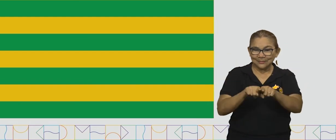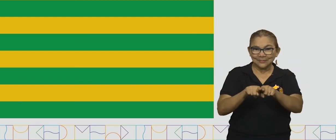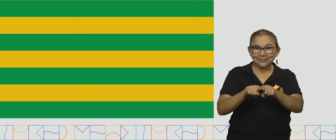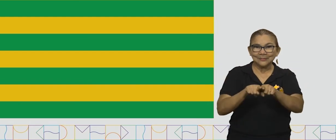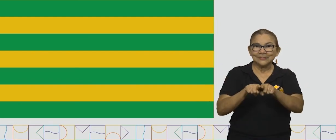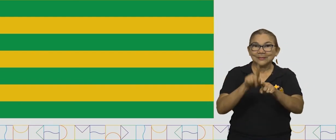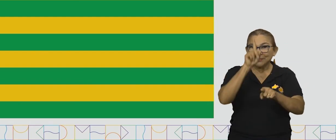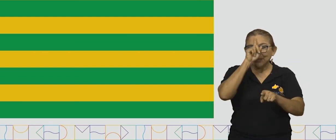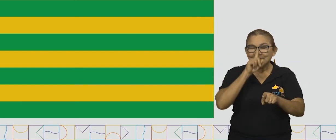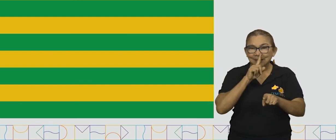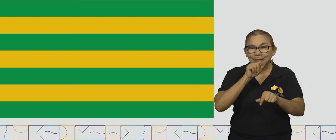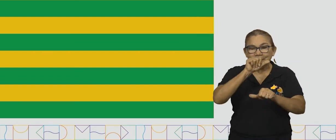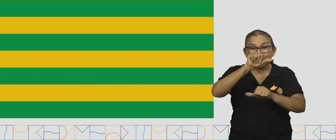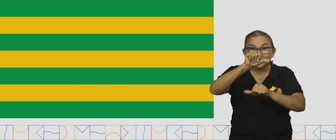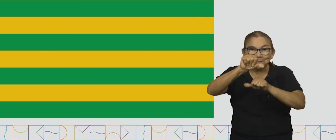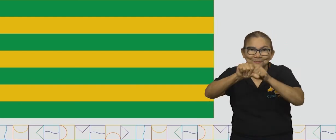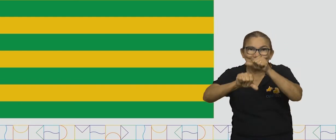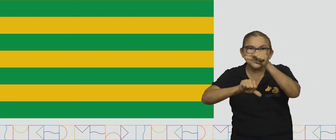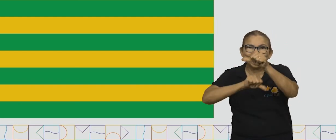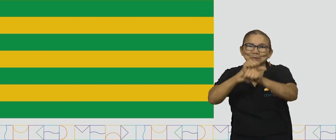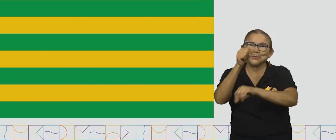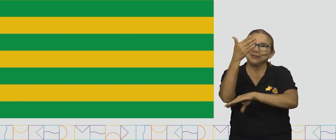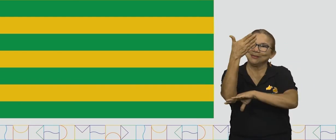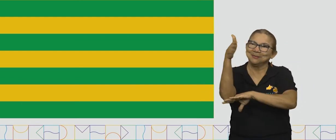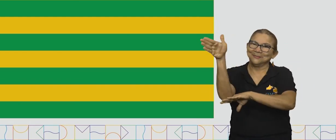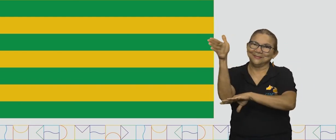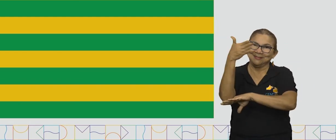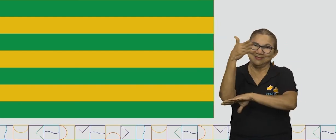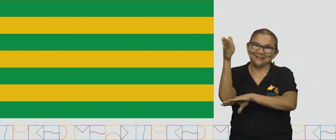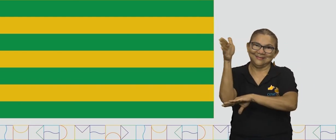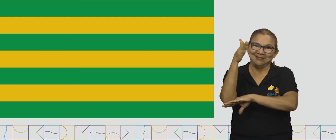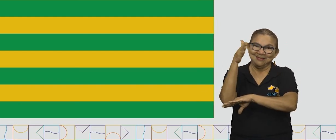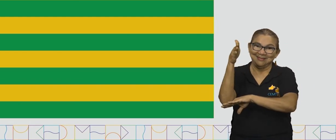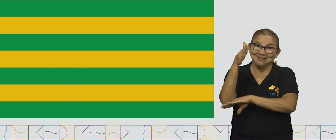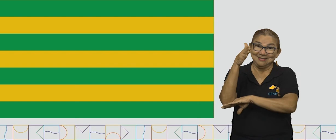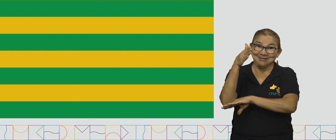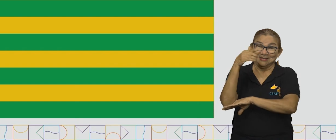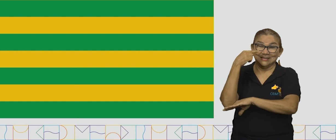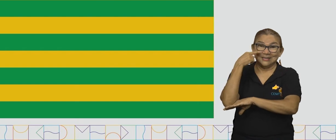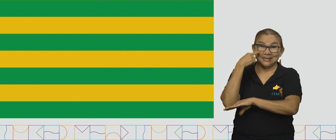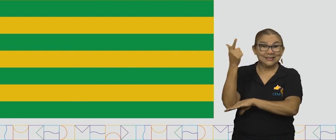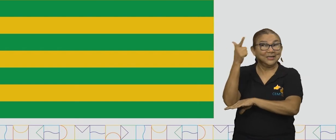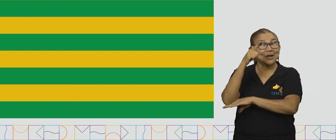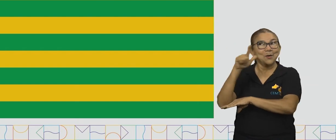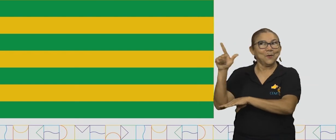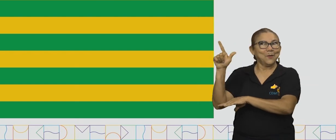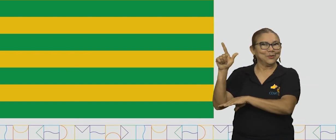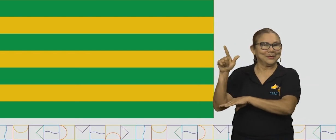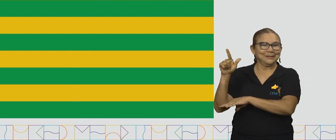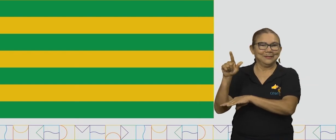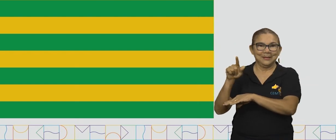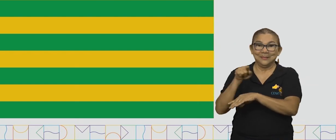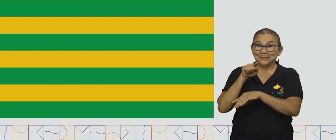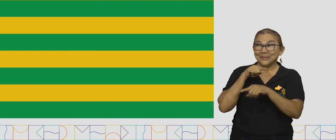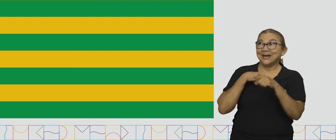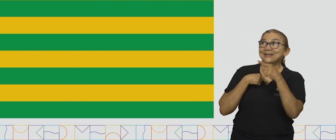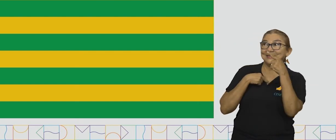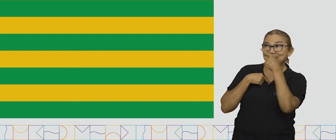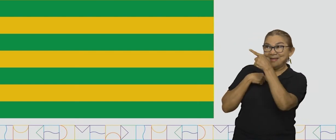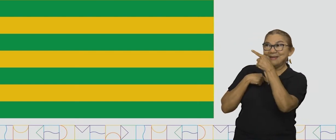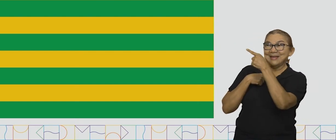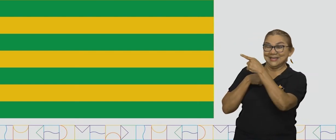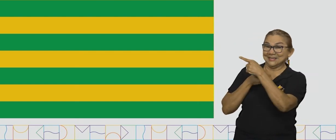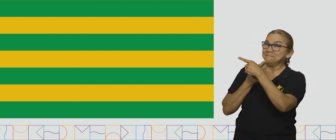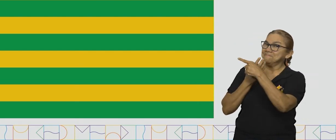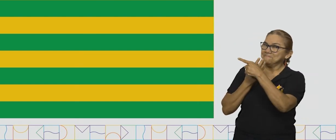ter mudado, não é? Isso mesmo. Nossa bandeira na República seria outra. Não sei você, mas eu acho que essa é muito parecida